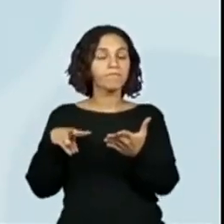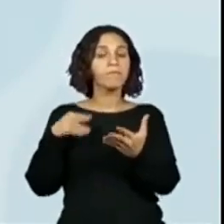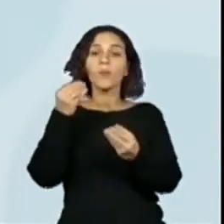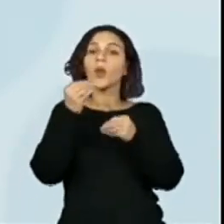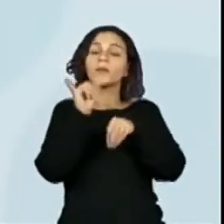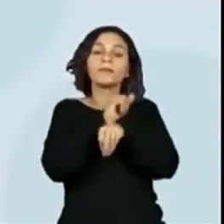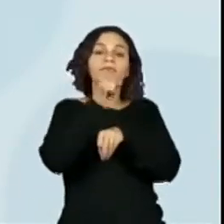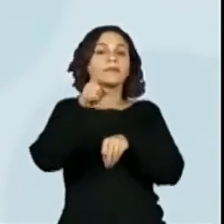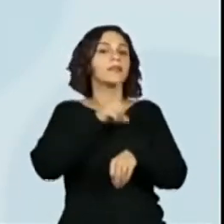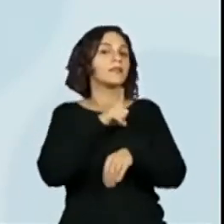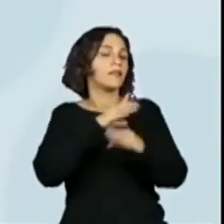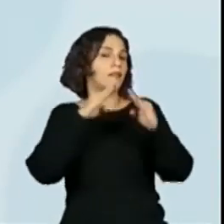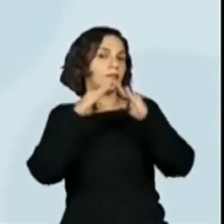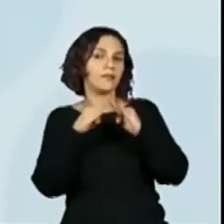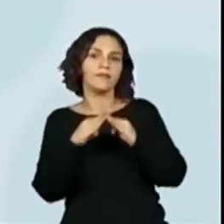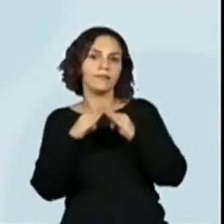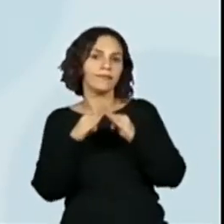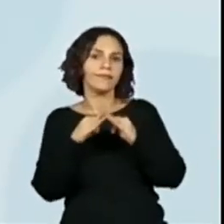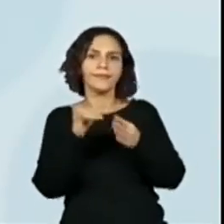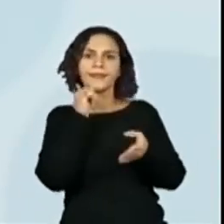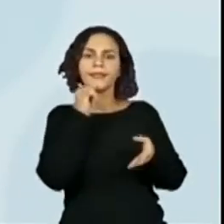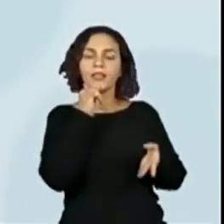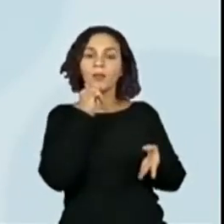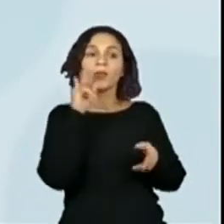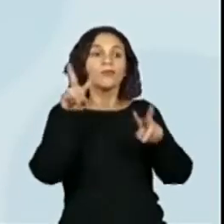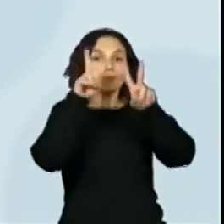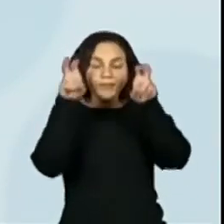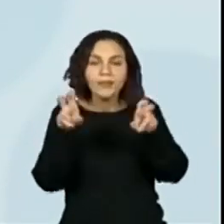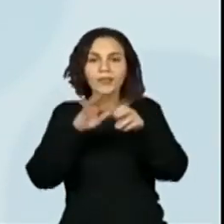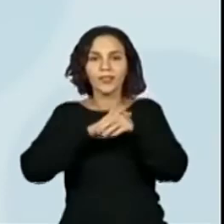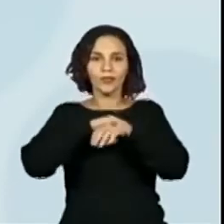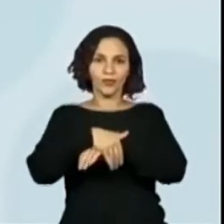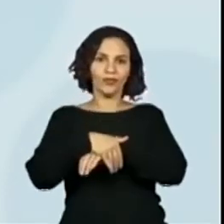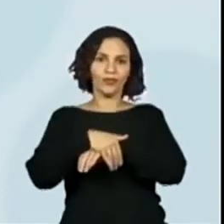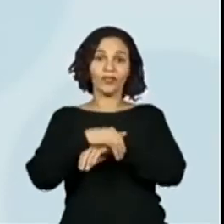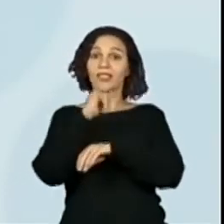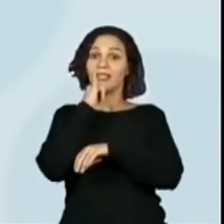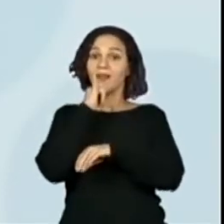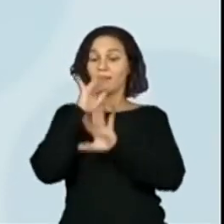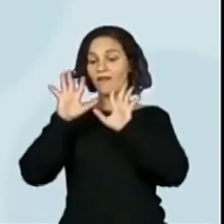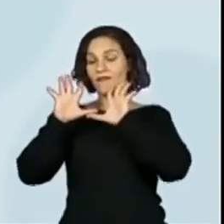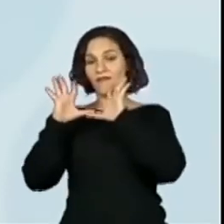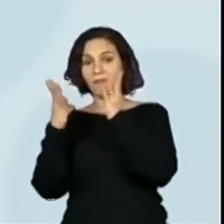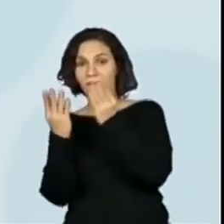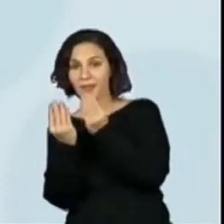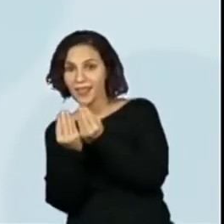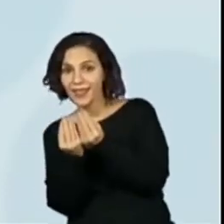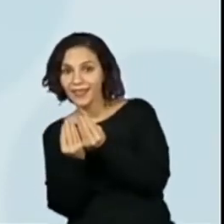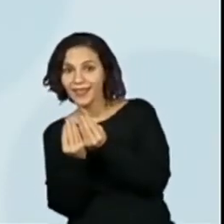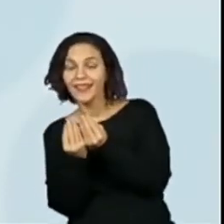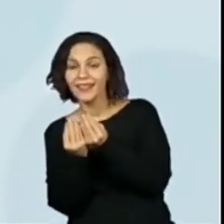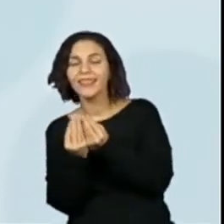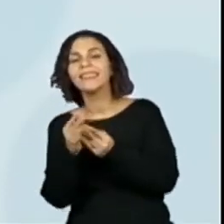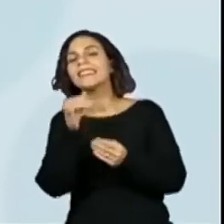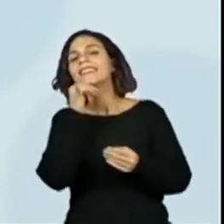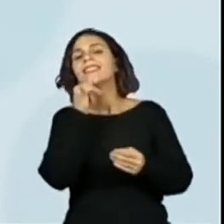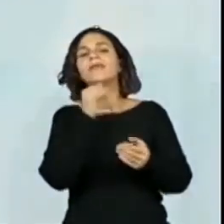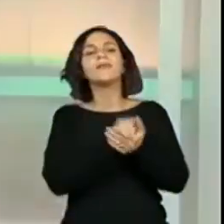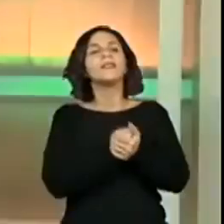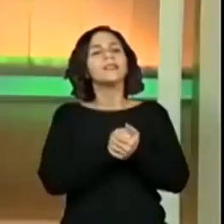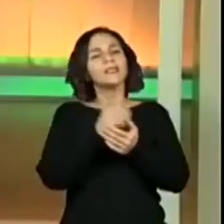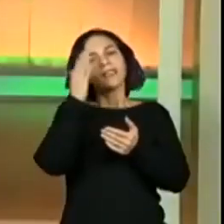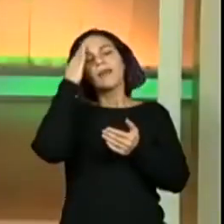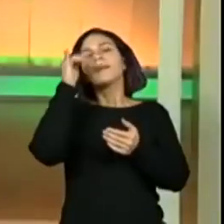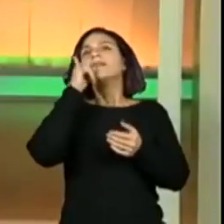em casa que tenham acontecido à noite, histórias de família e em família. Sabe quando falta